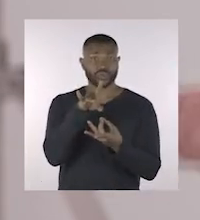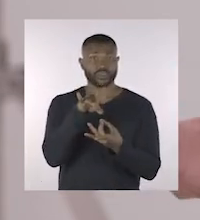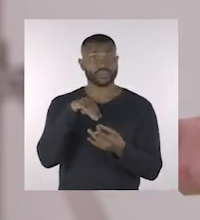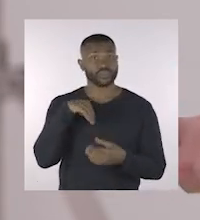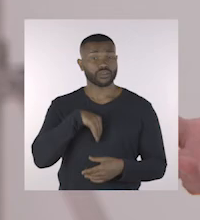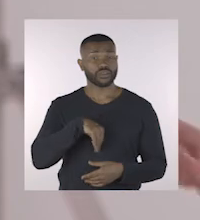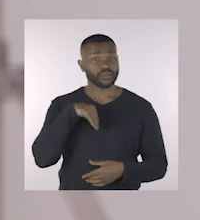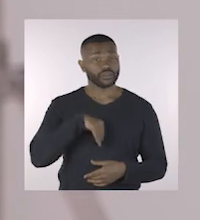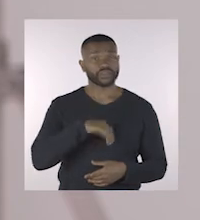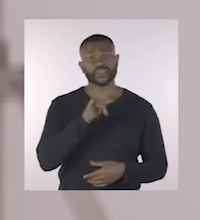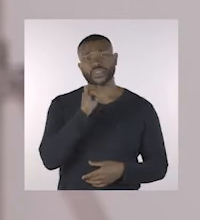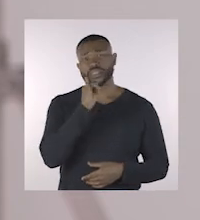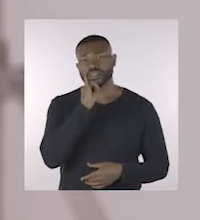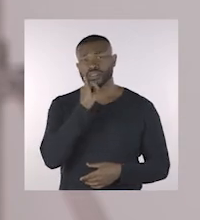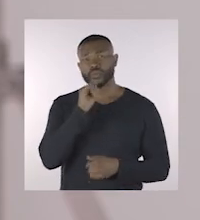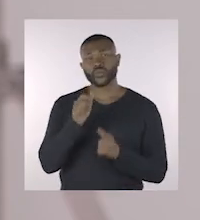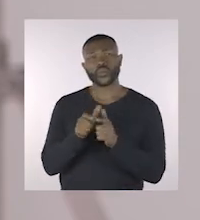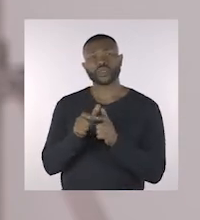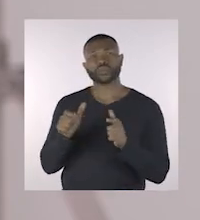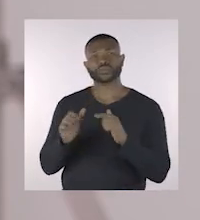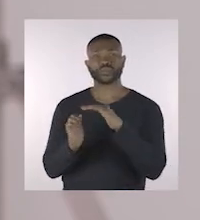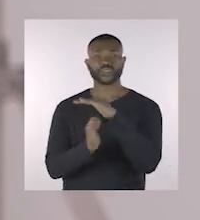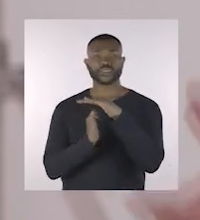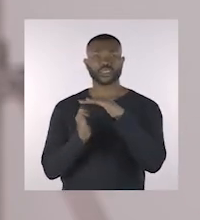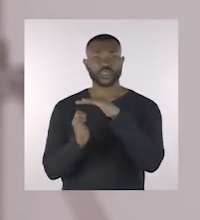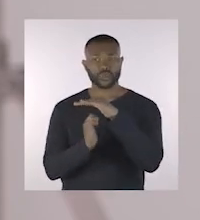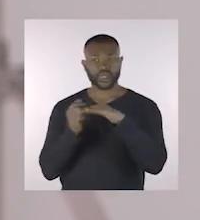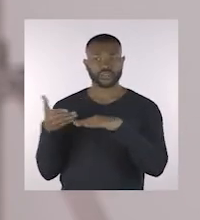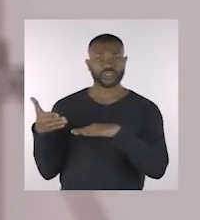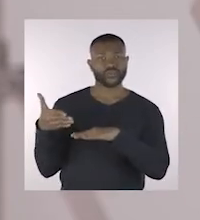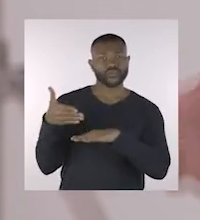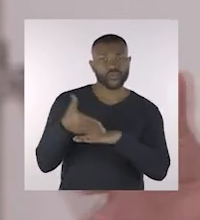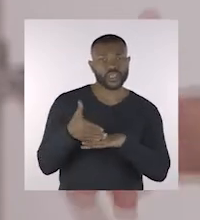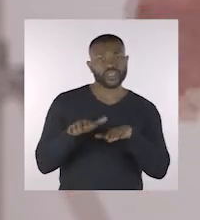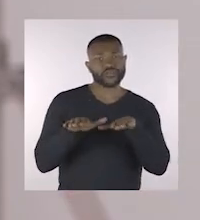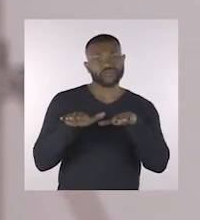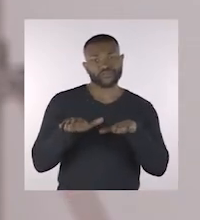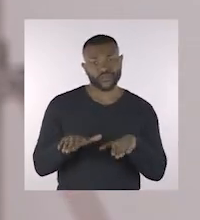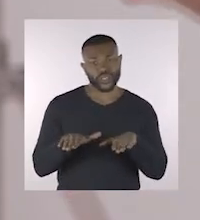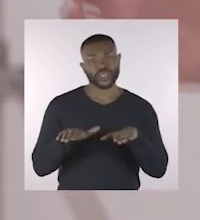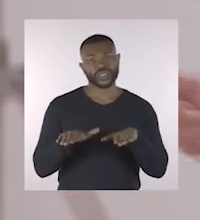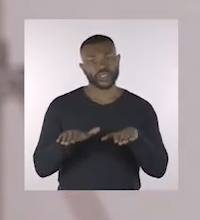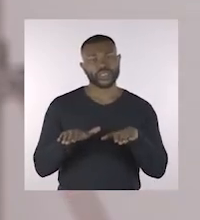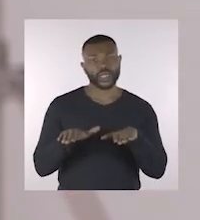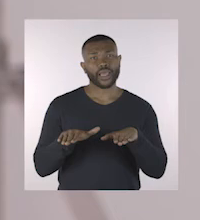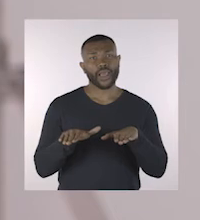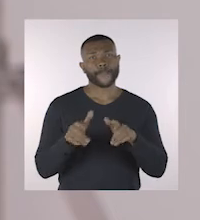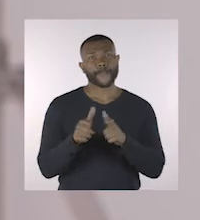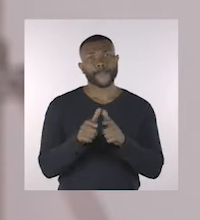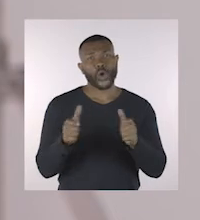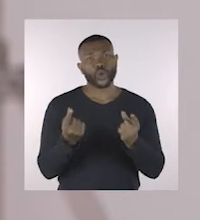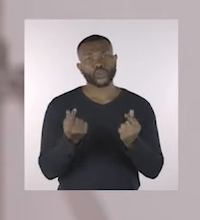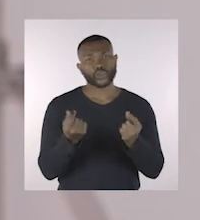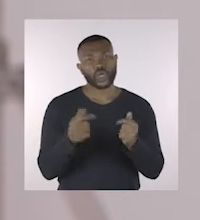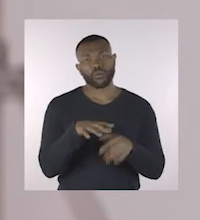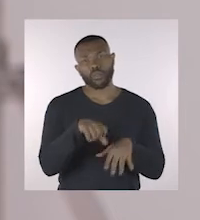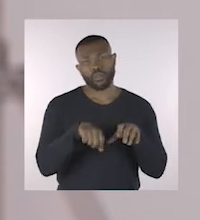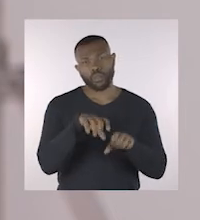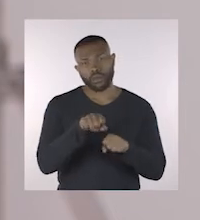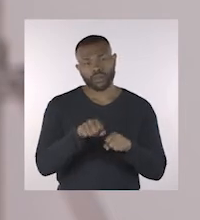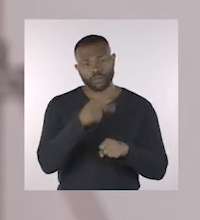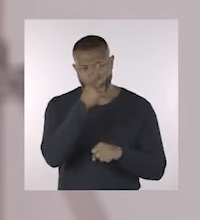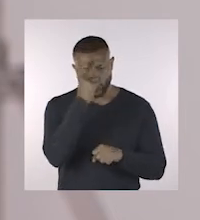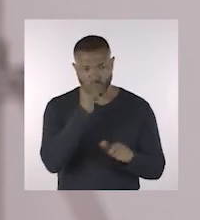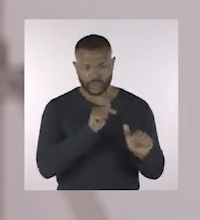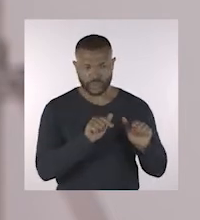democratizar essa renda não é chega de ter essas grandes empresas que vem aqui ficam aqui papão a maior